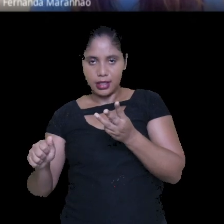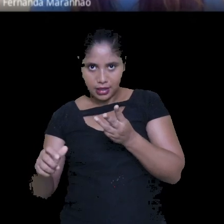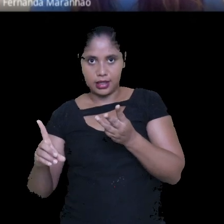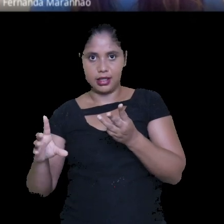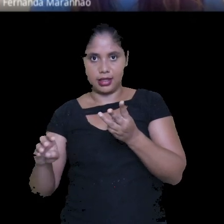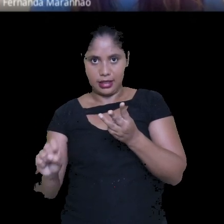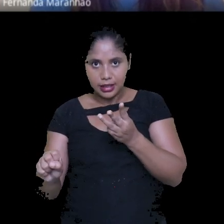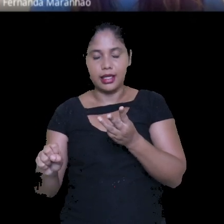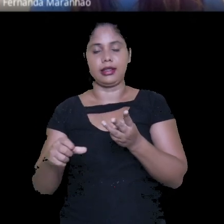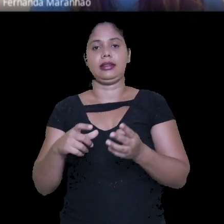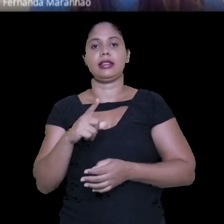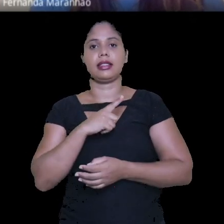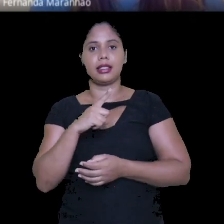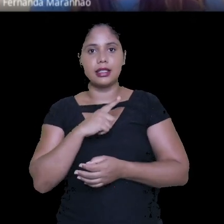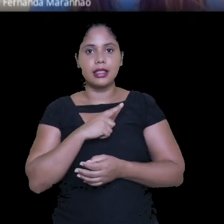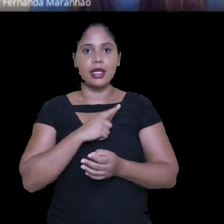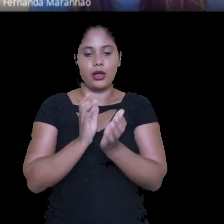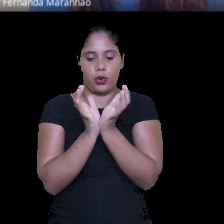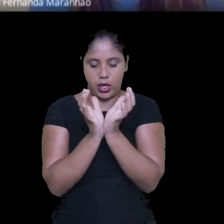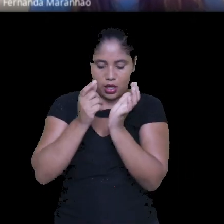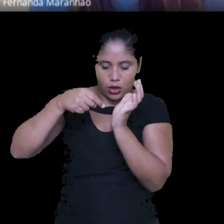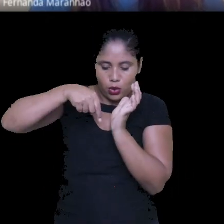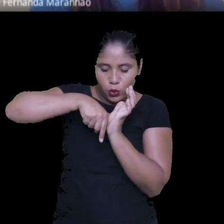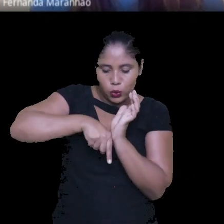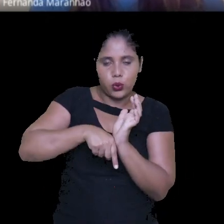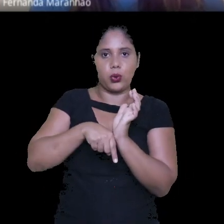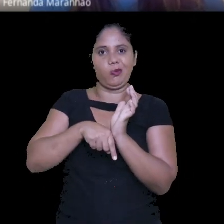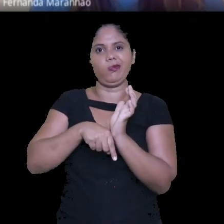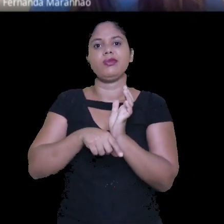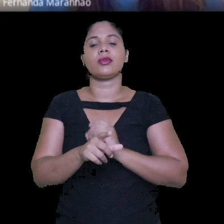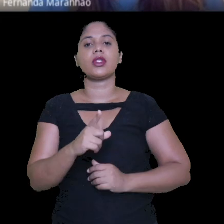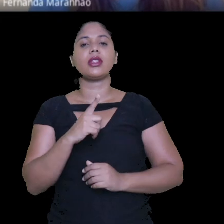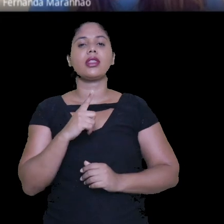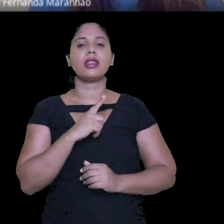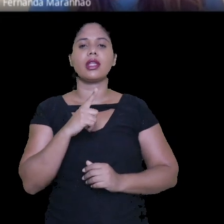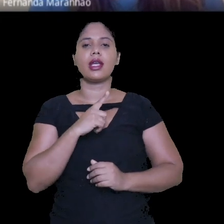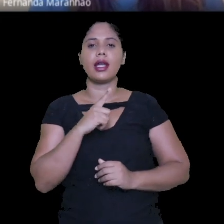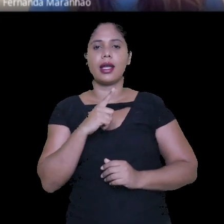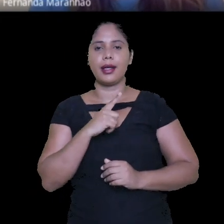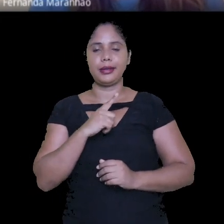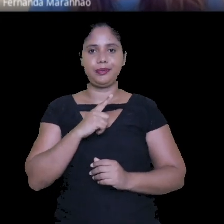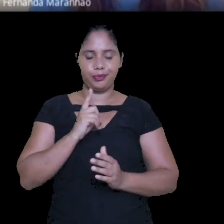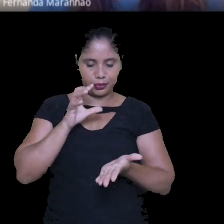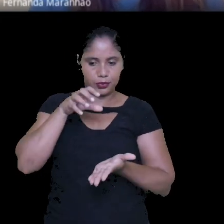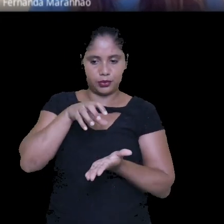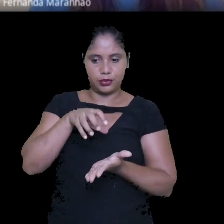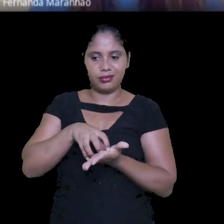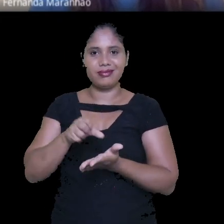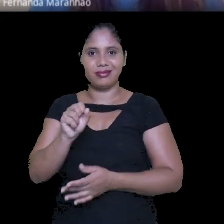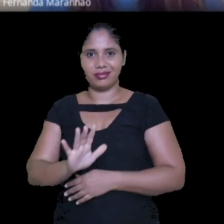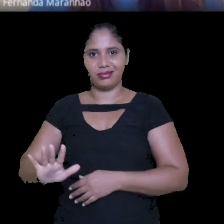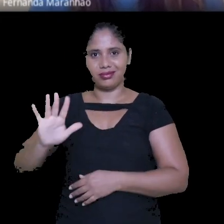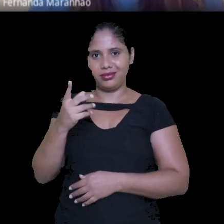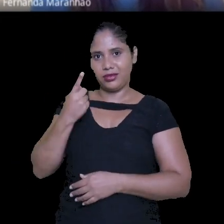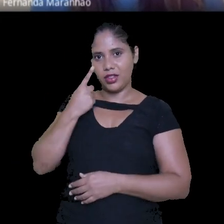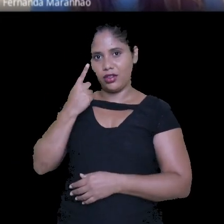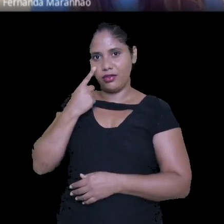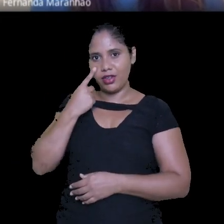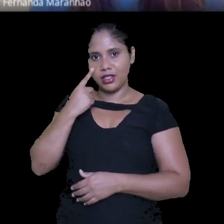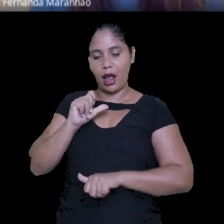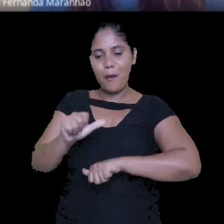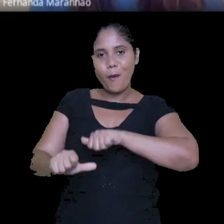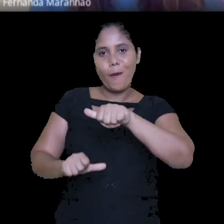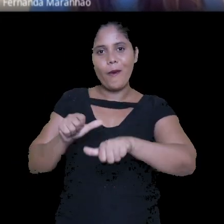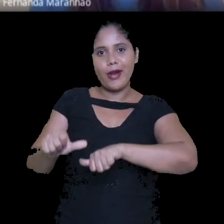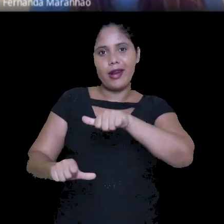imagem histopatológica do que não acontece nos casos da falha na placentação profunda. A decídua é